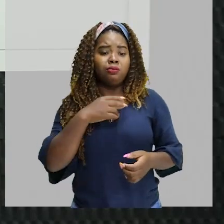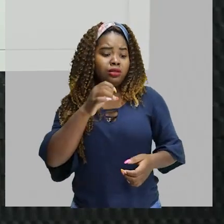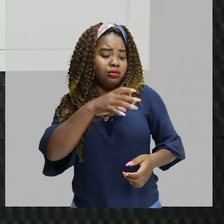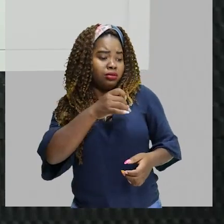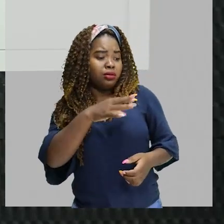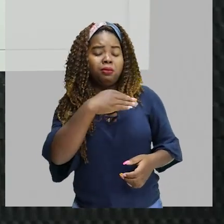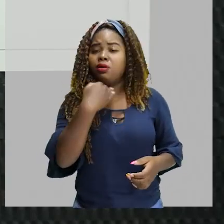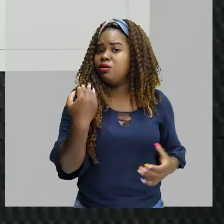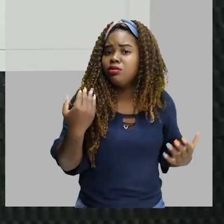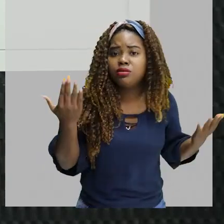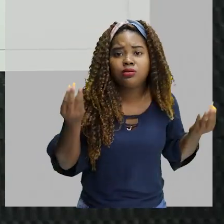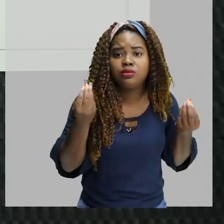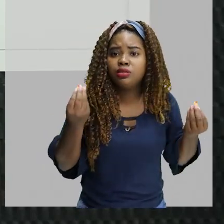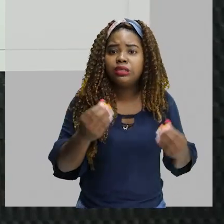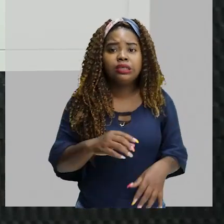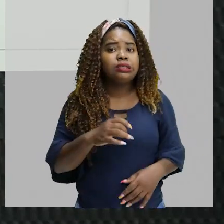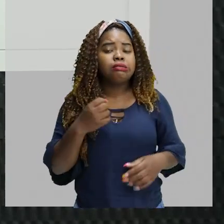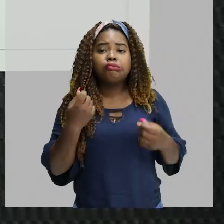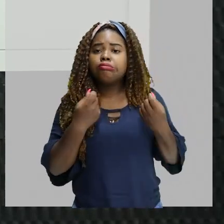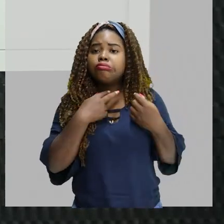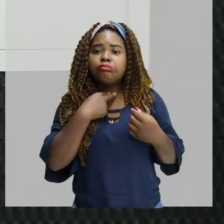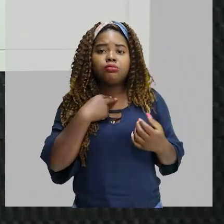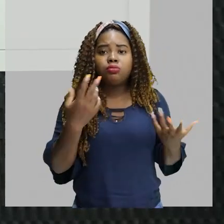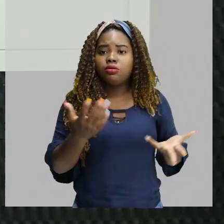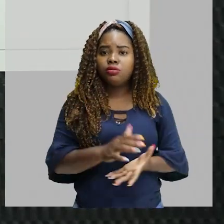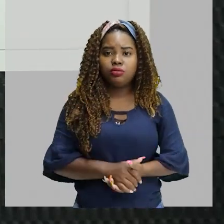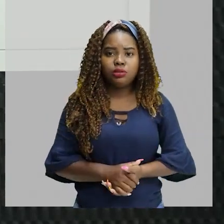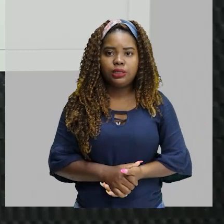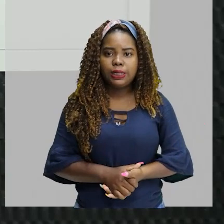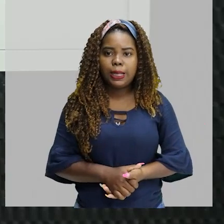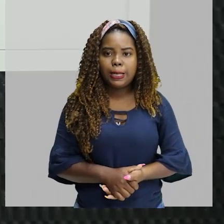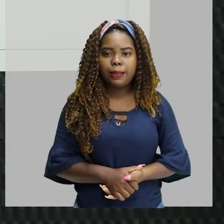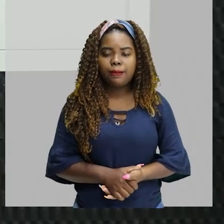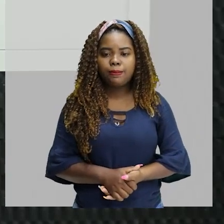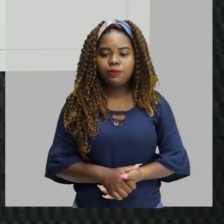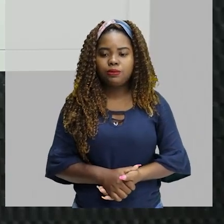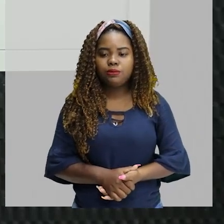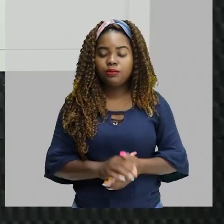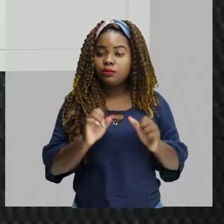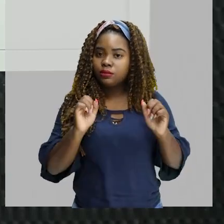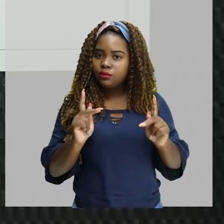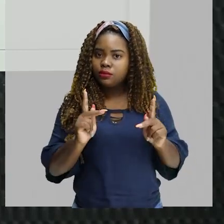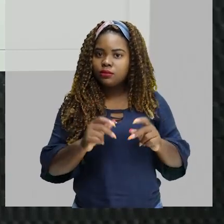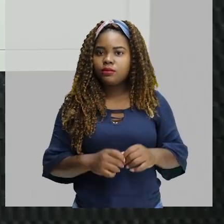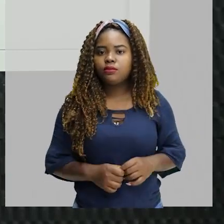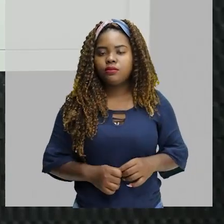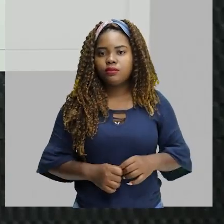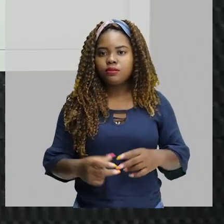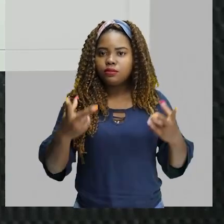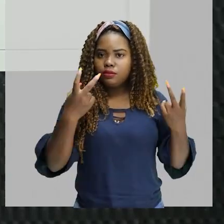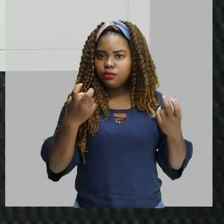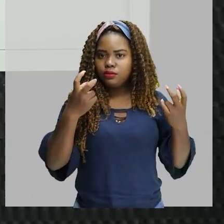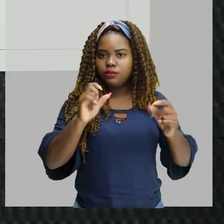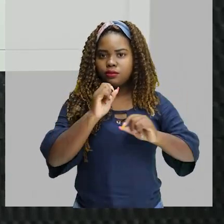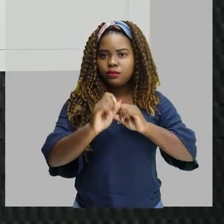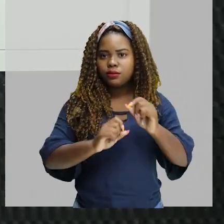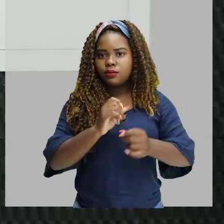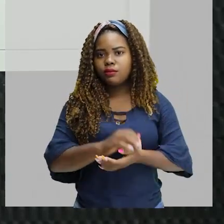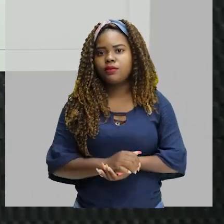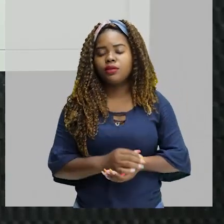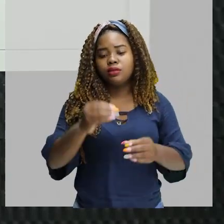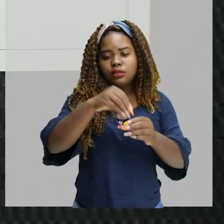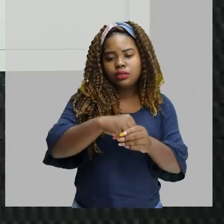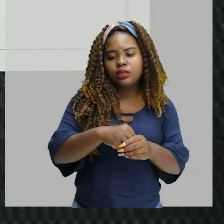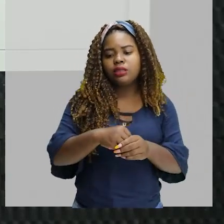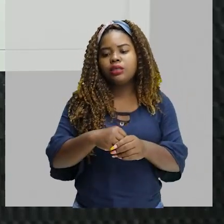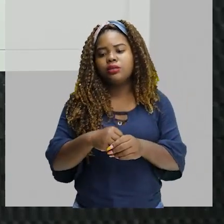certo? Temer a morte não faz sentido, ok? Você vai perceber, dentro dos